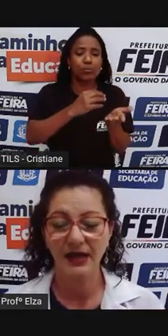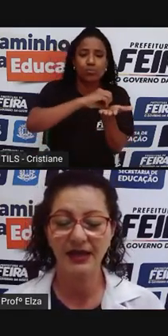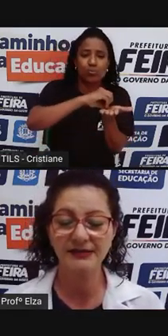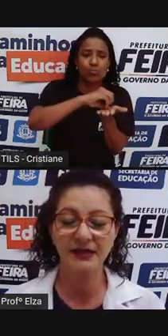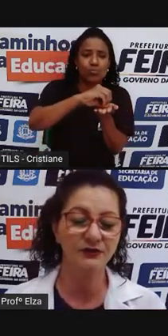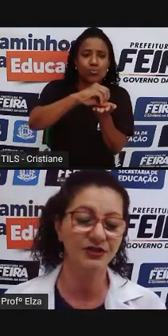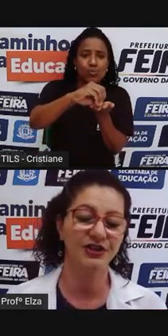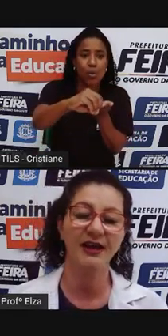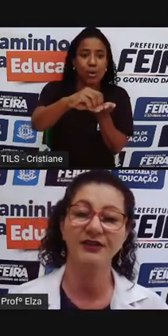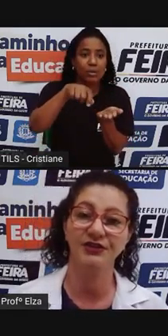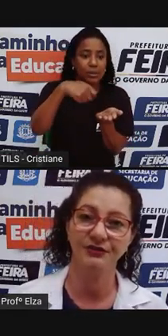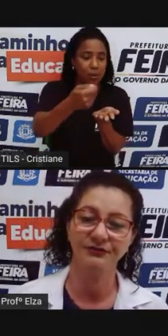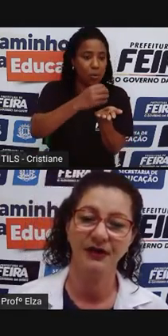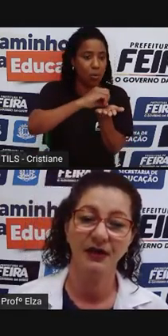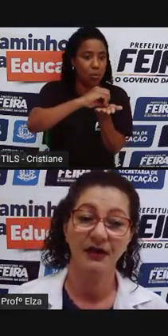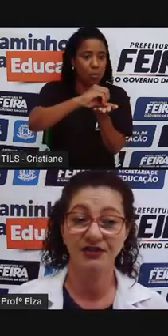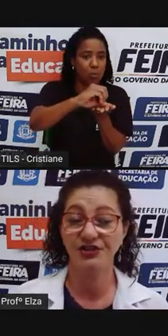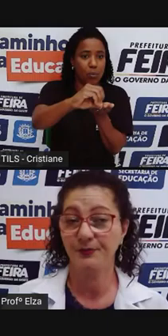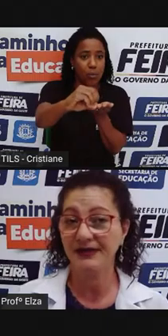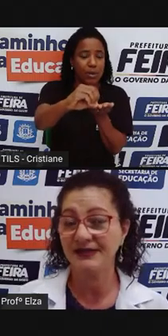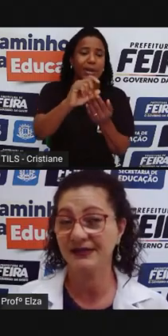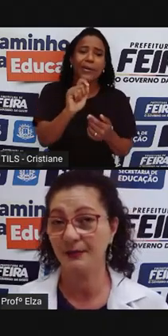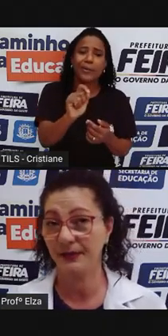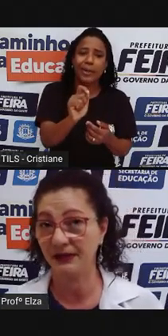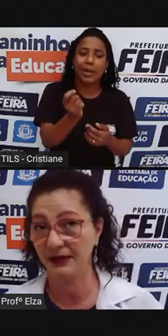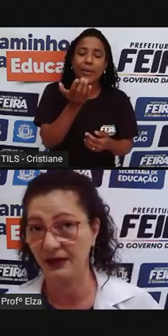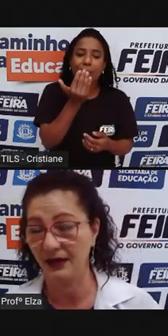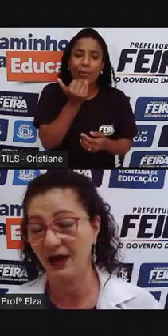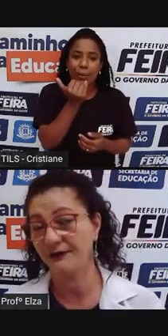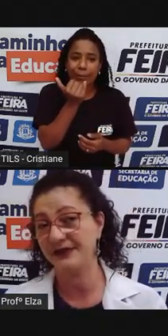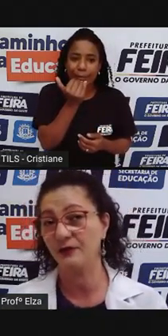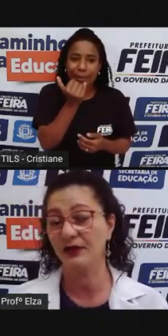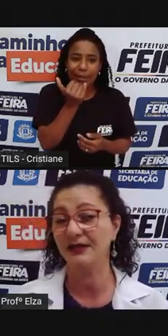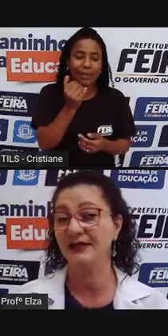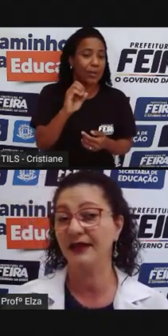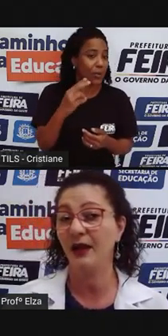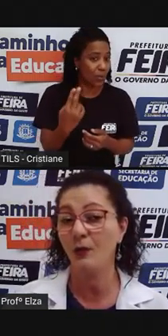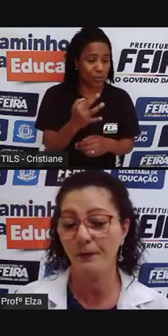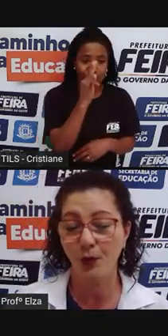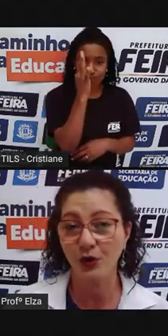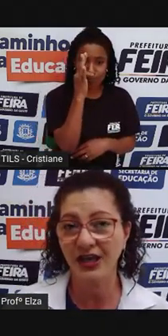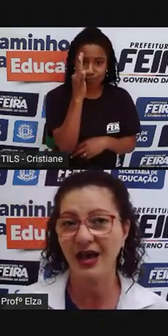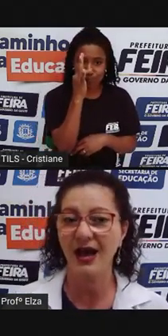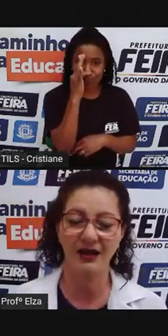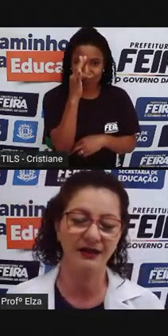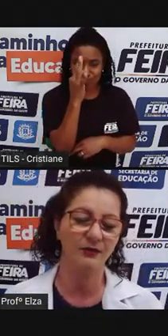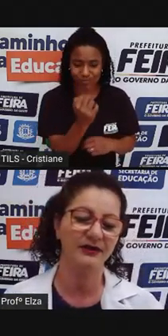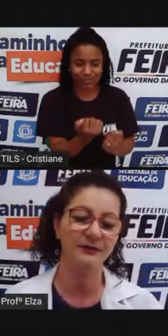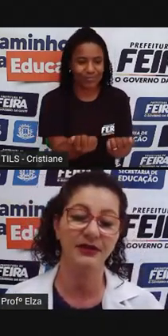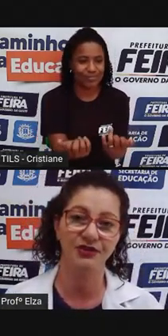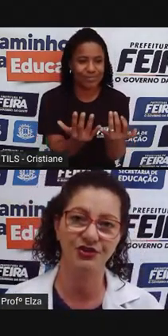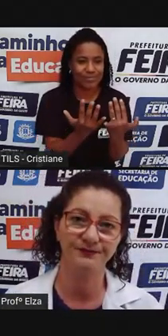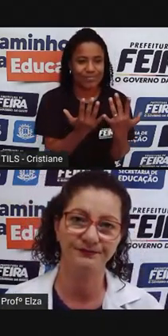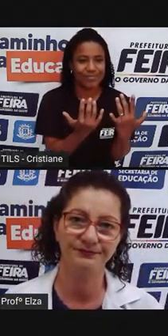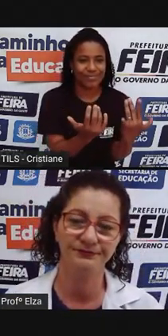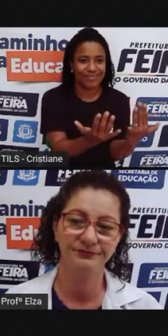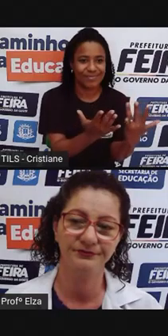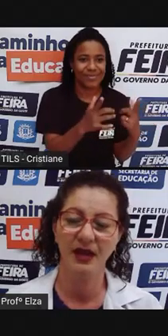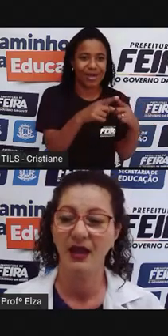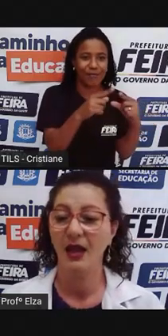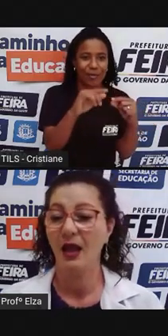e resíduos de jardim, que a gente precisa aprender a fazer com que ele se decomponha adequadamente.